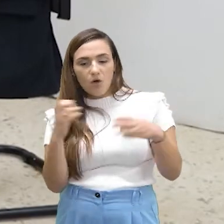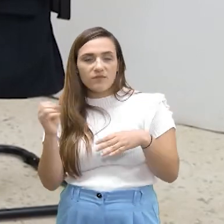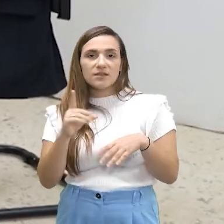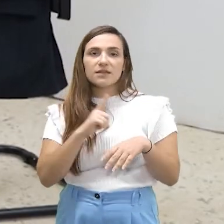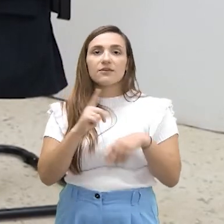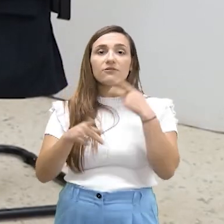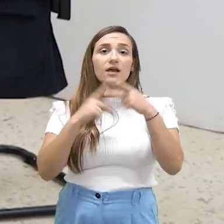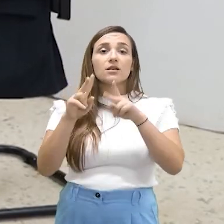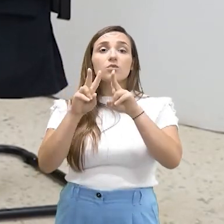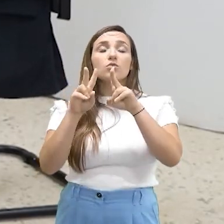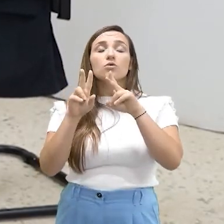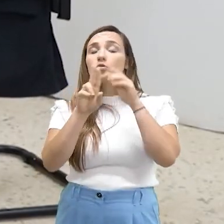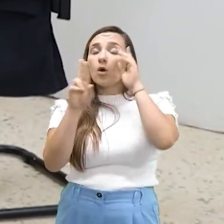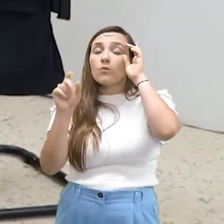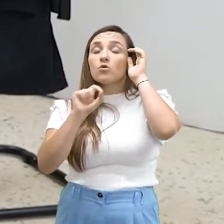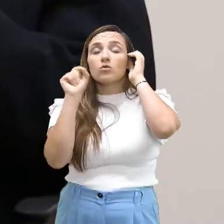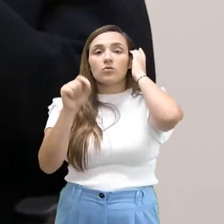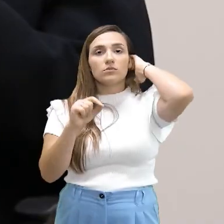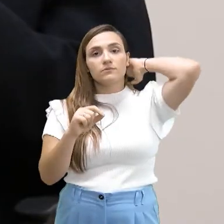também a essa transparência,